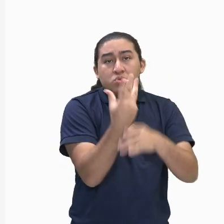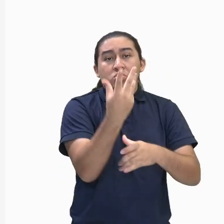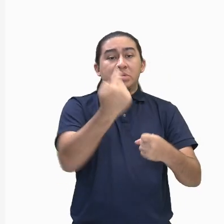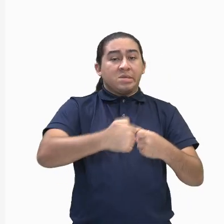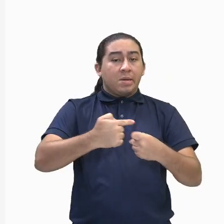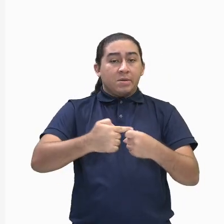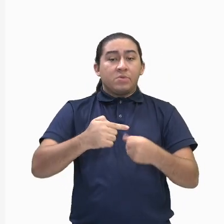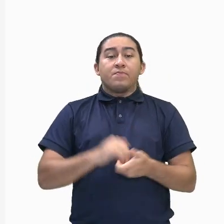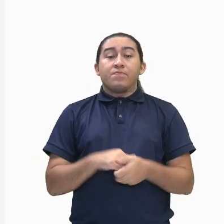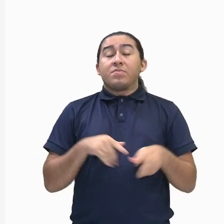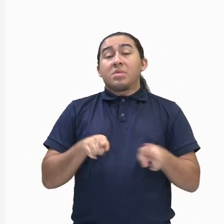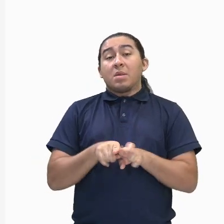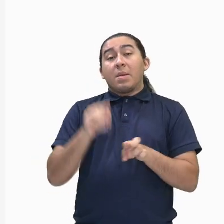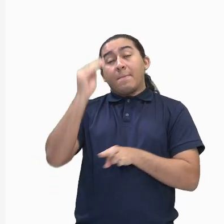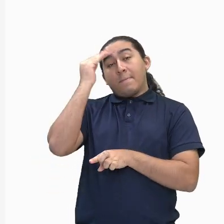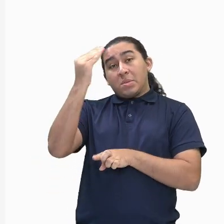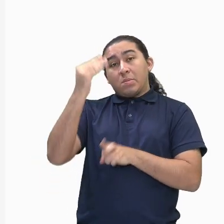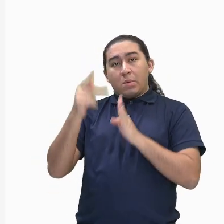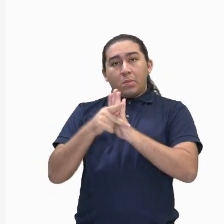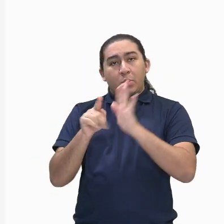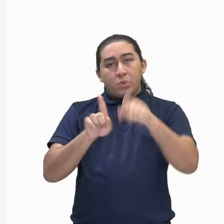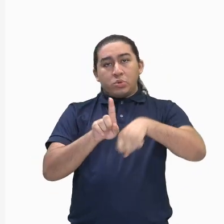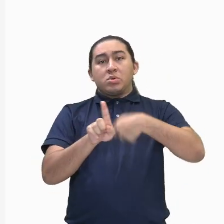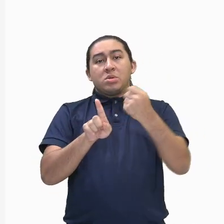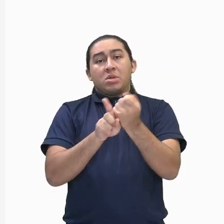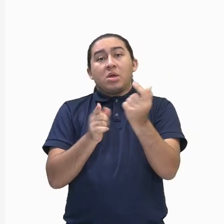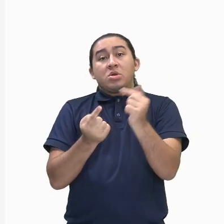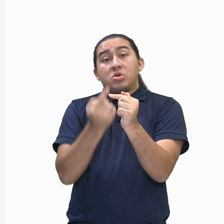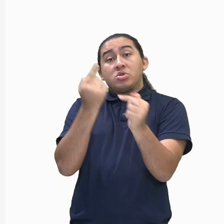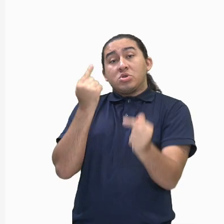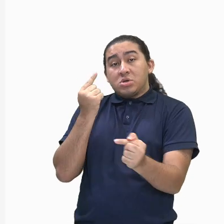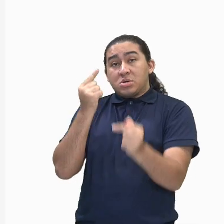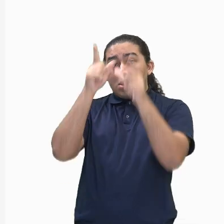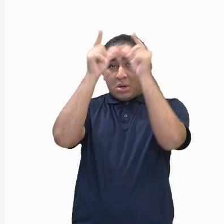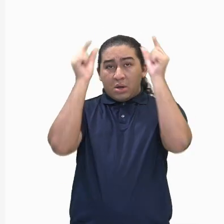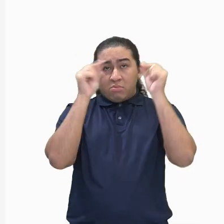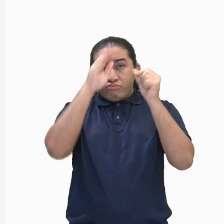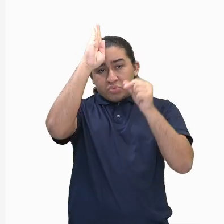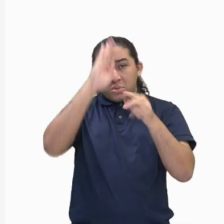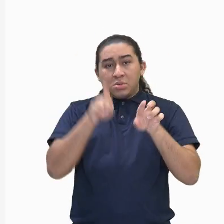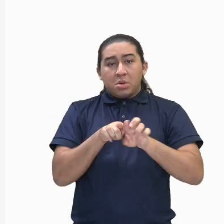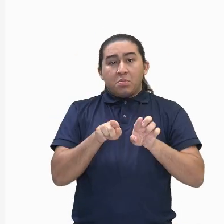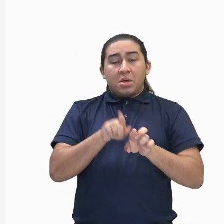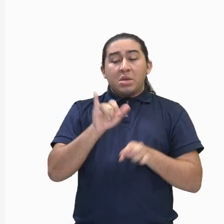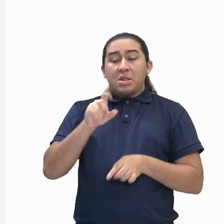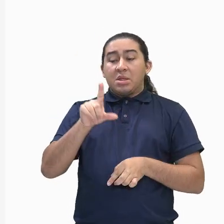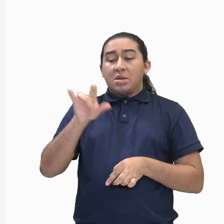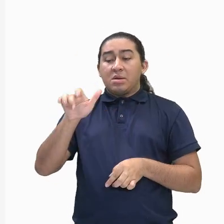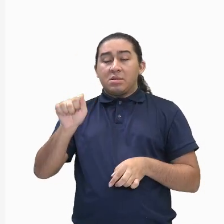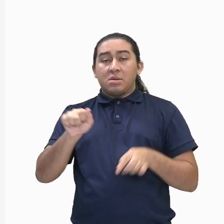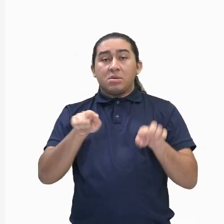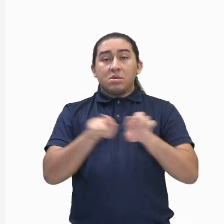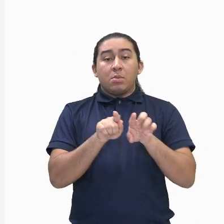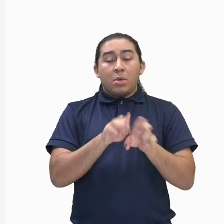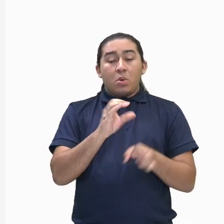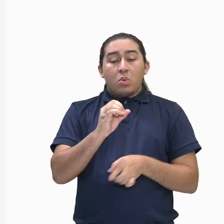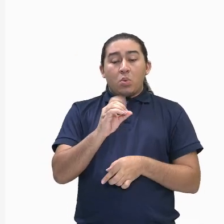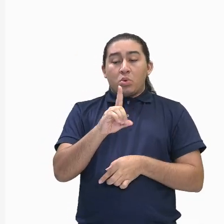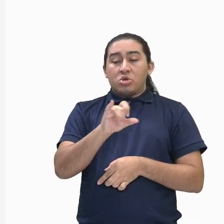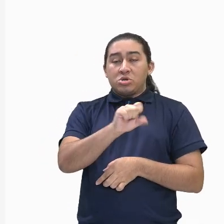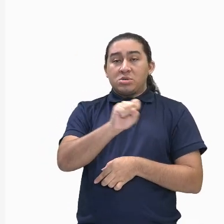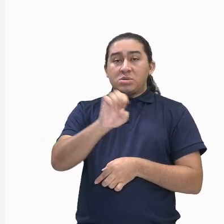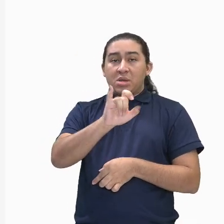as sociedades da Antiguidade Clássica a Ilíada e a Odisseia de Homero, né, que